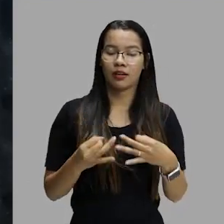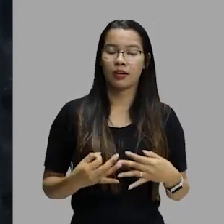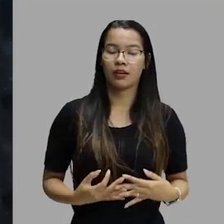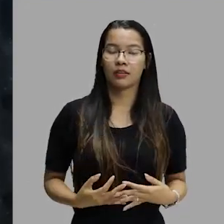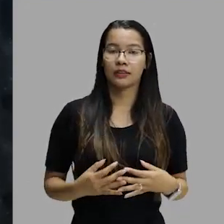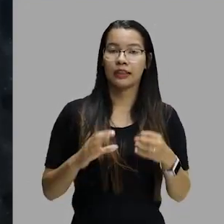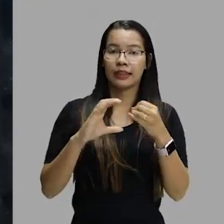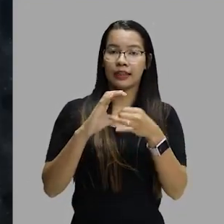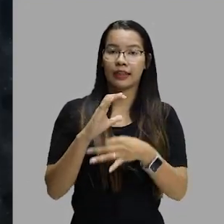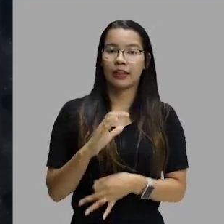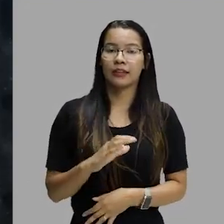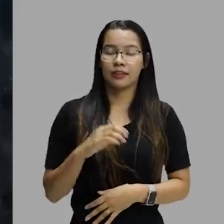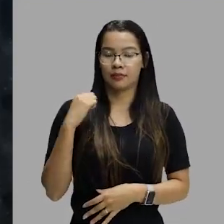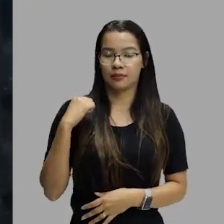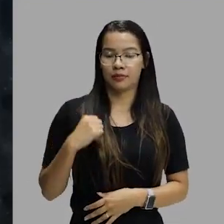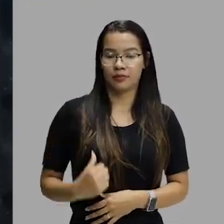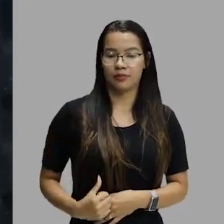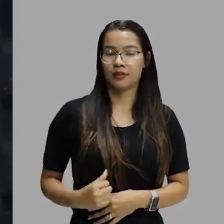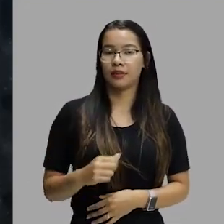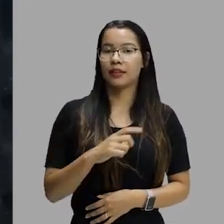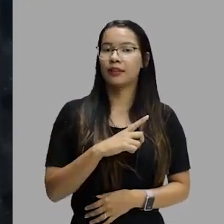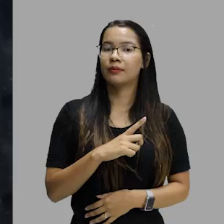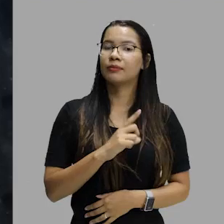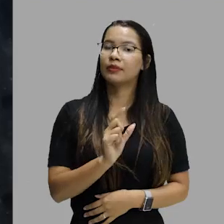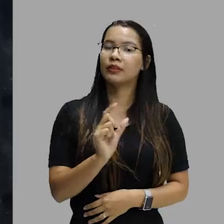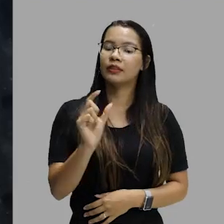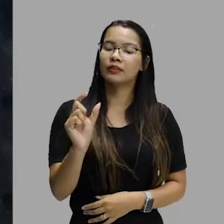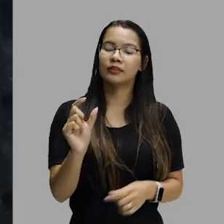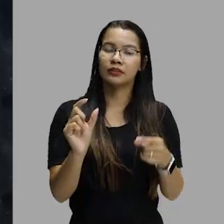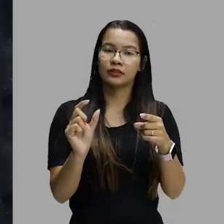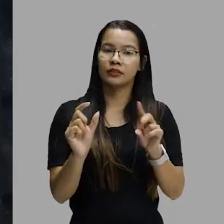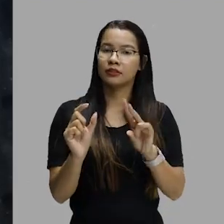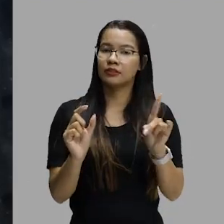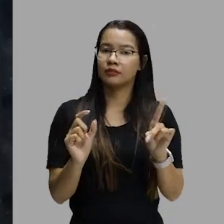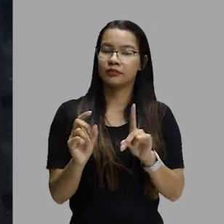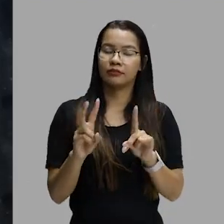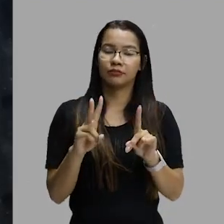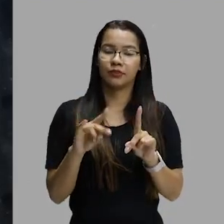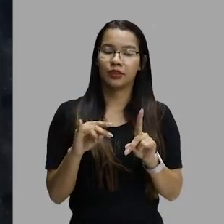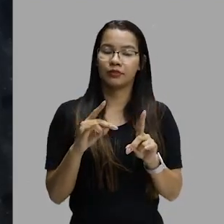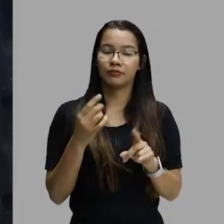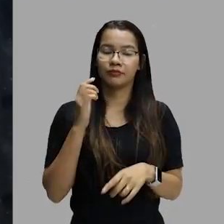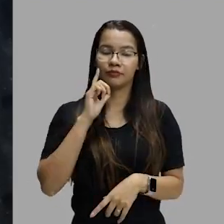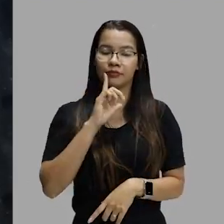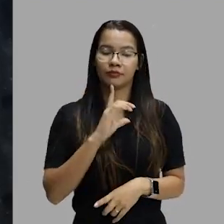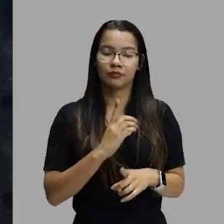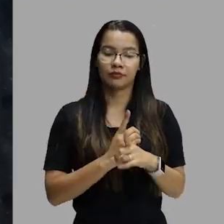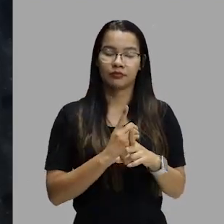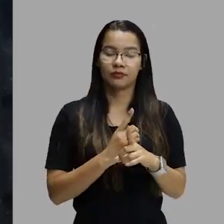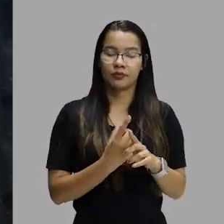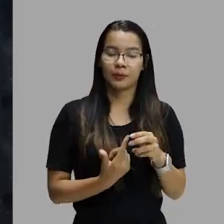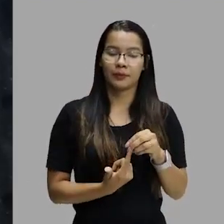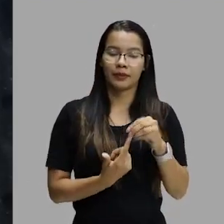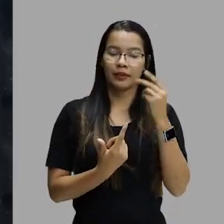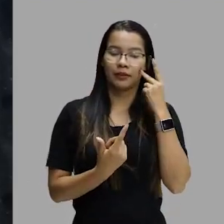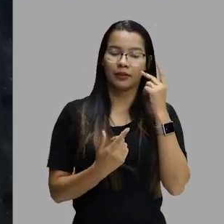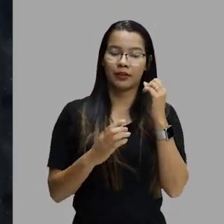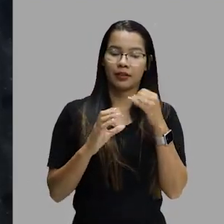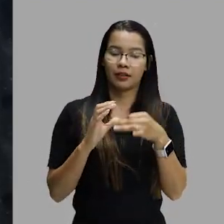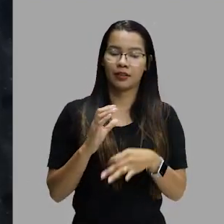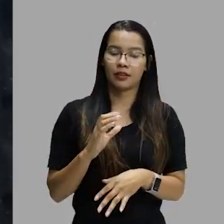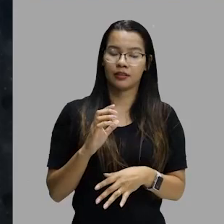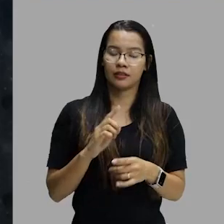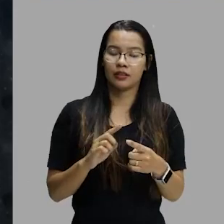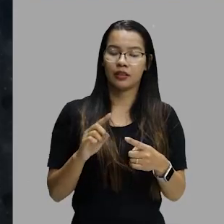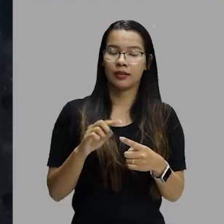bolsa. Existem palavras que você não vai conseguir encontrar uma só para caracterizar determinado nome.